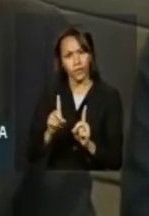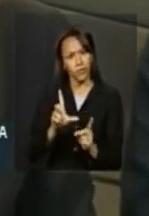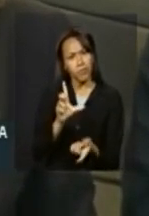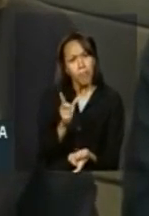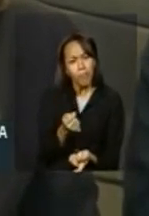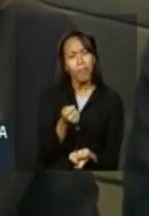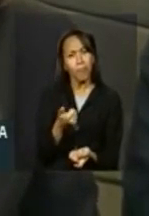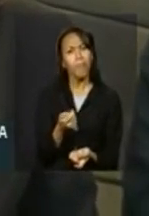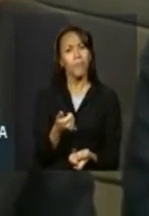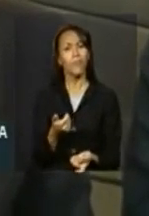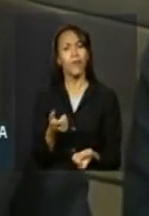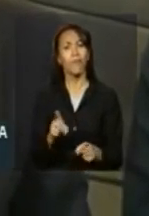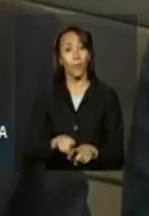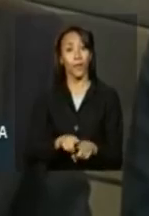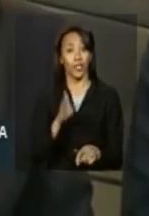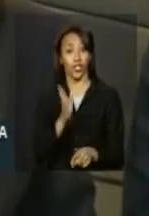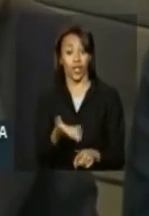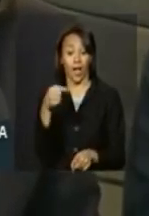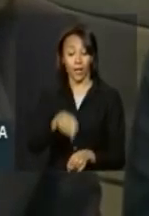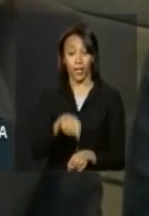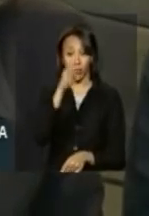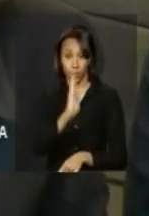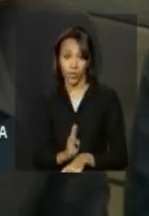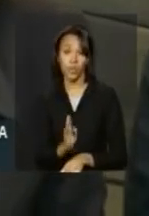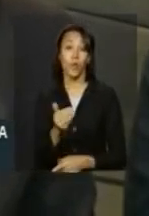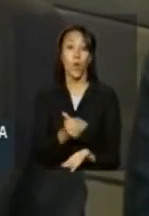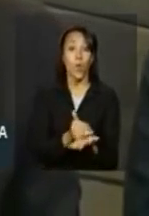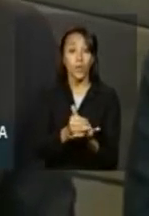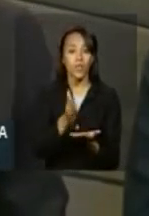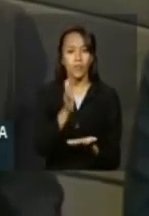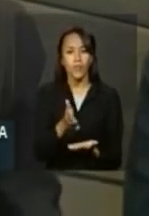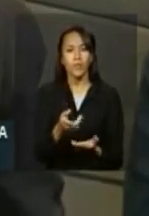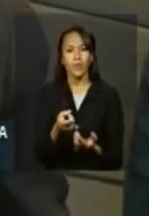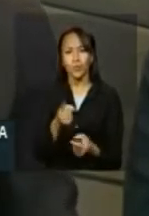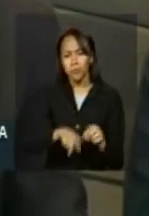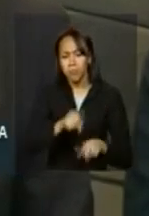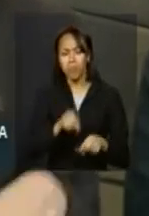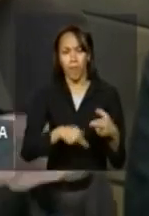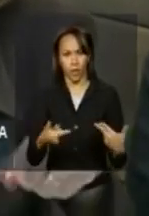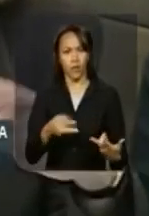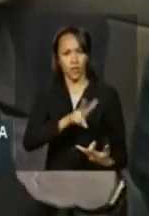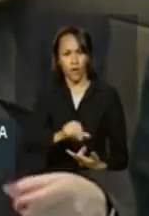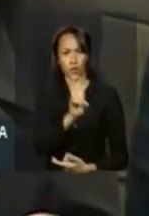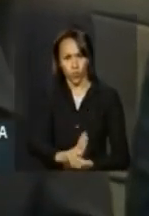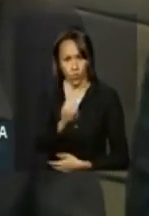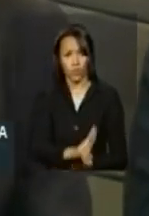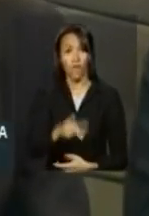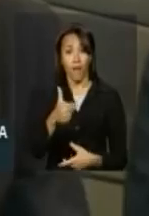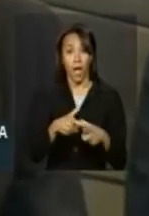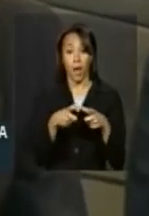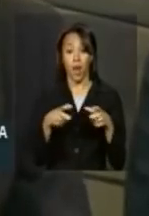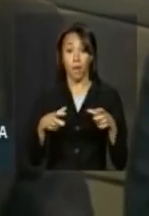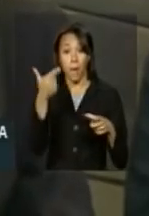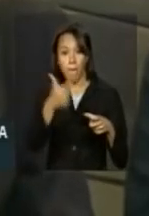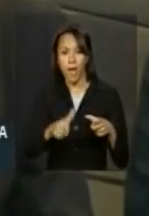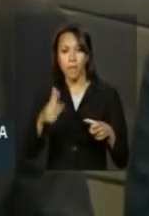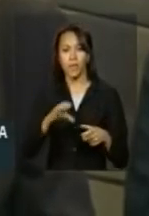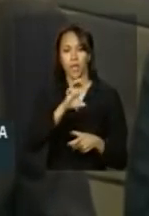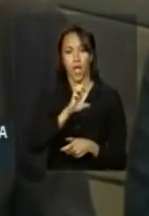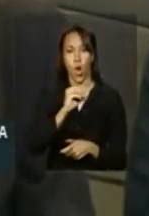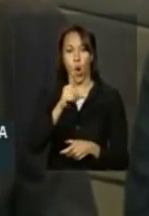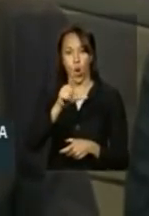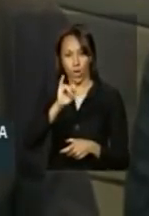tecnologia, porque internalizamos no país a produção dos componentes. Então, vamos poder ampliar ainda mais a participação de eólica na